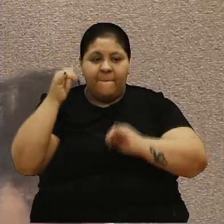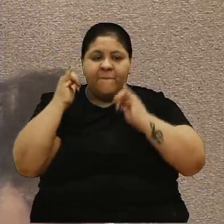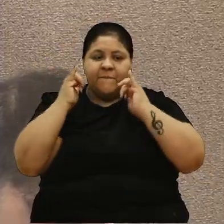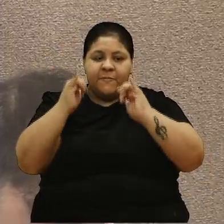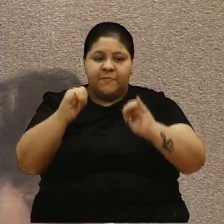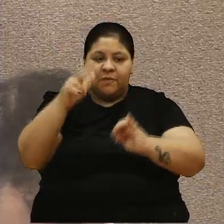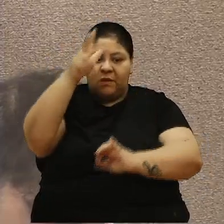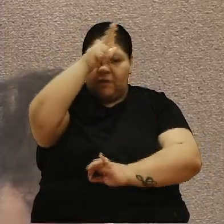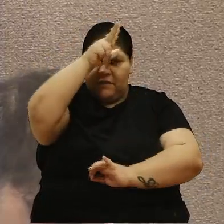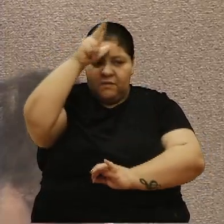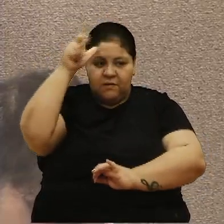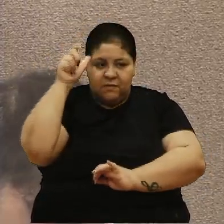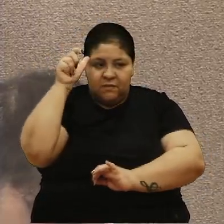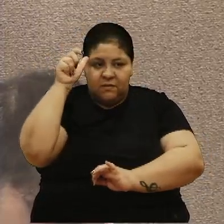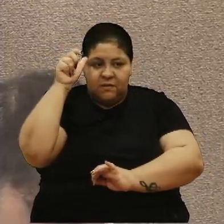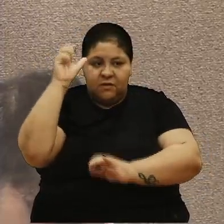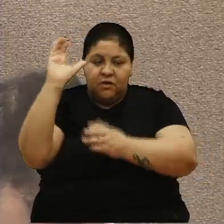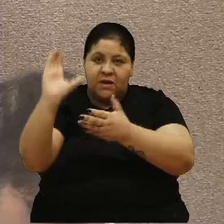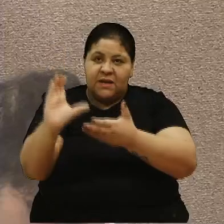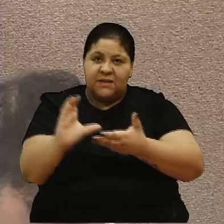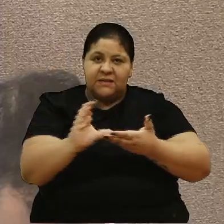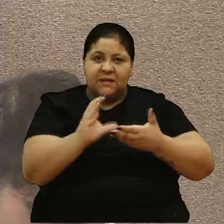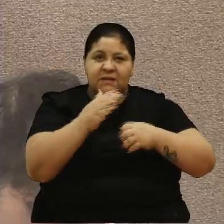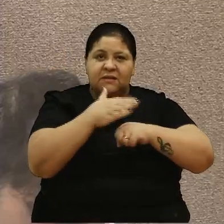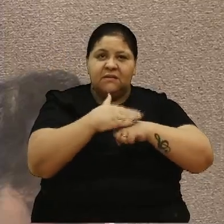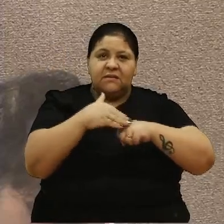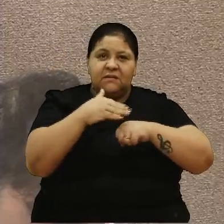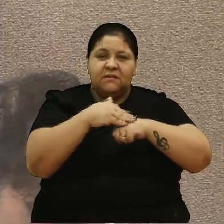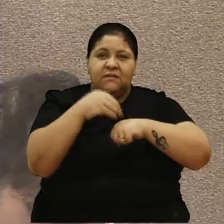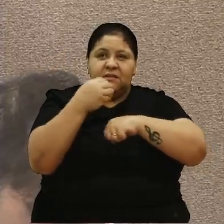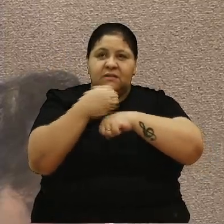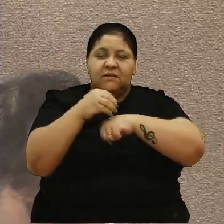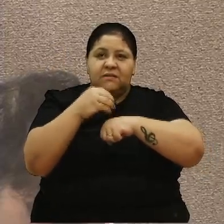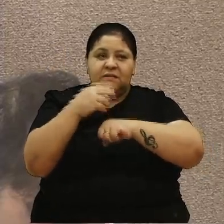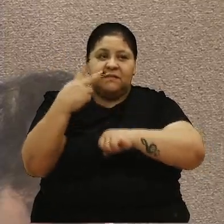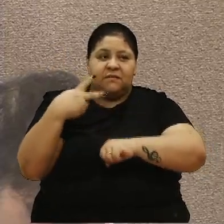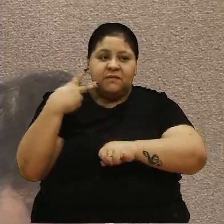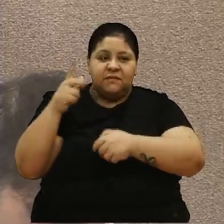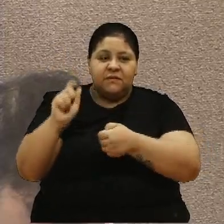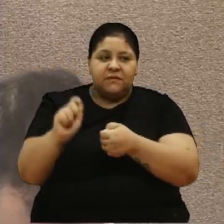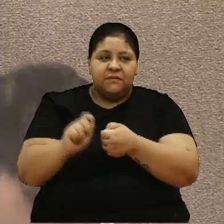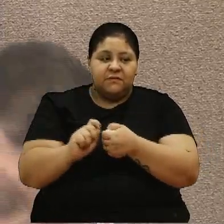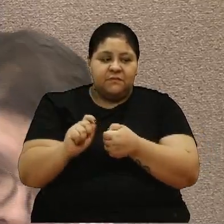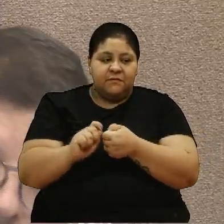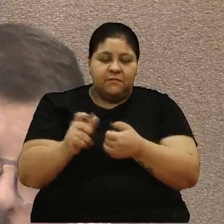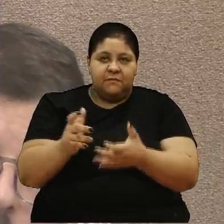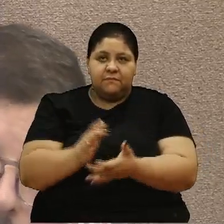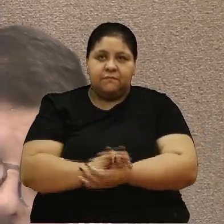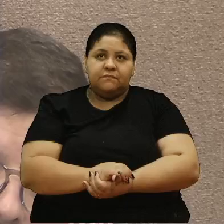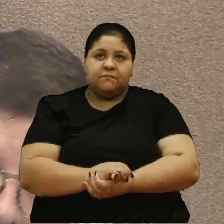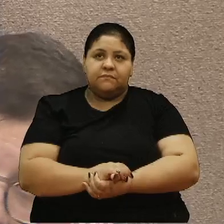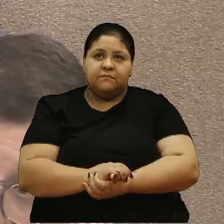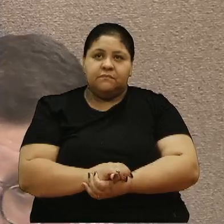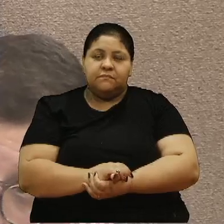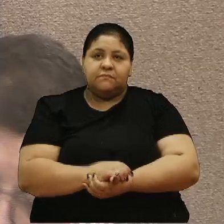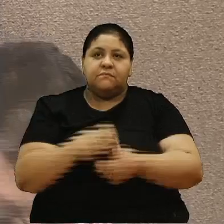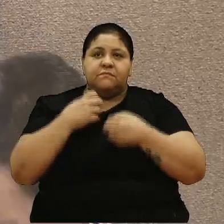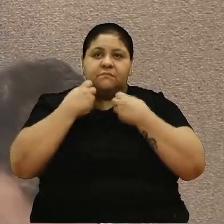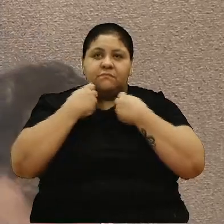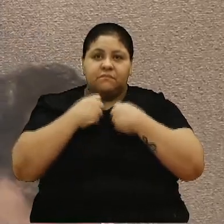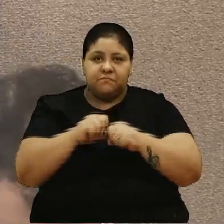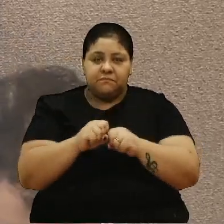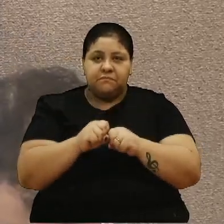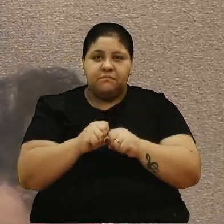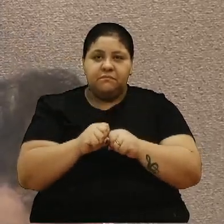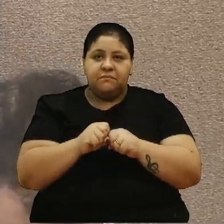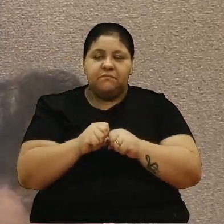prefeito que receba com muito carinho a indicação que este parlamentar fez e que para a Secretaria, ao menos